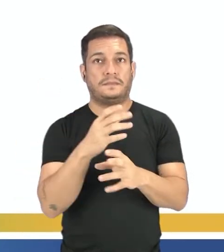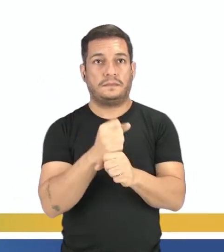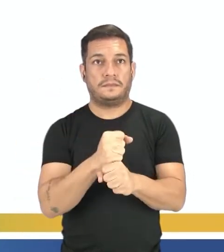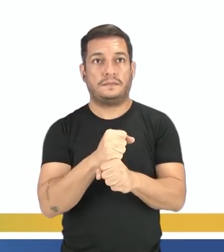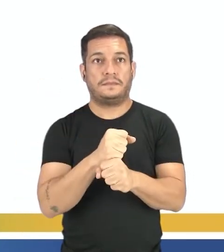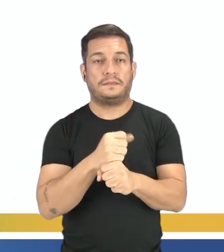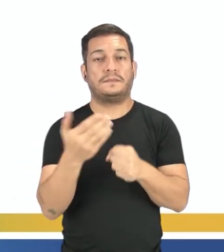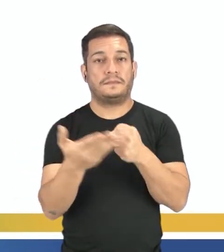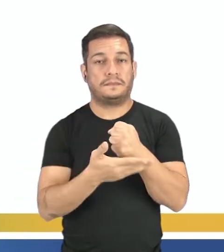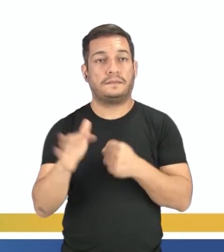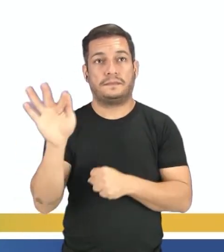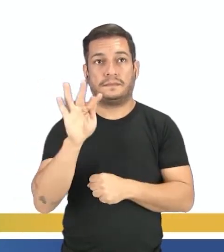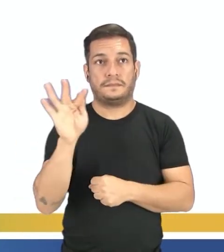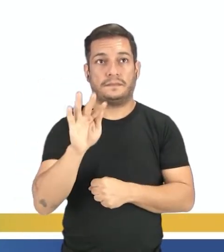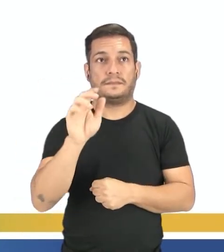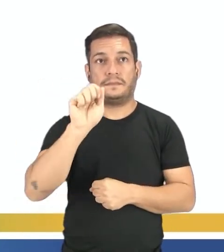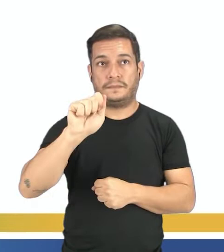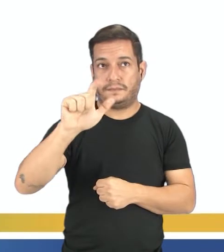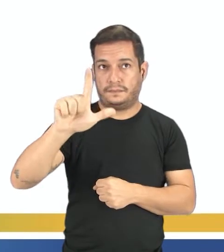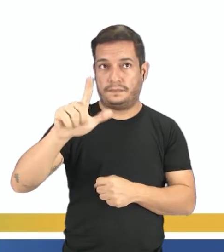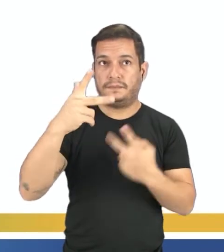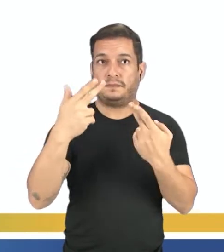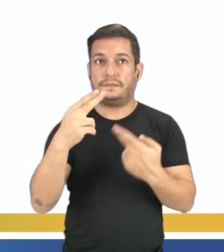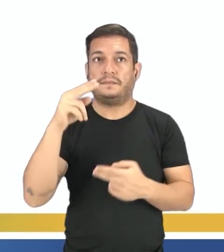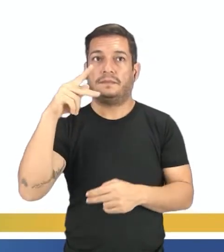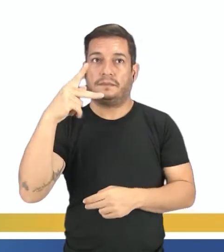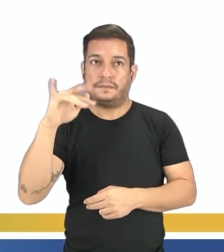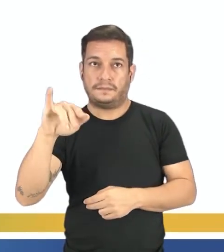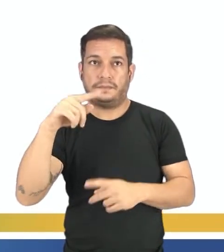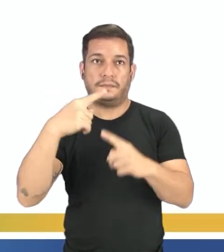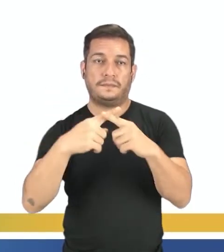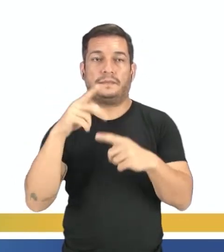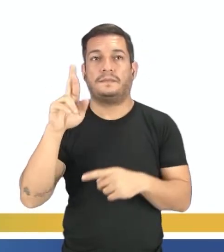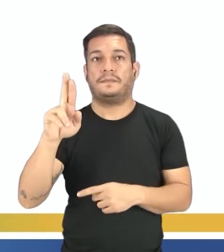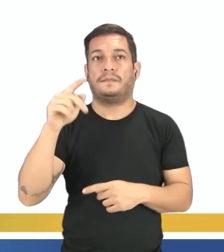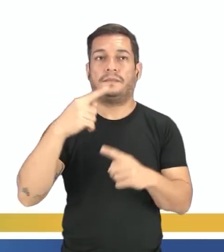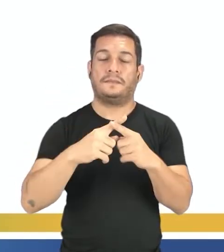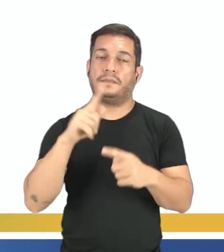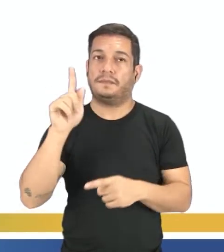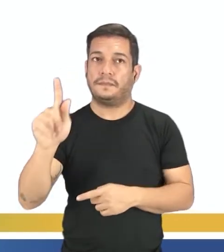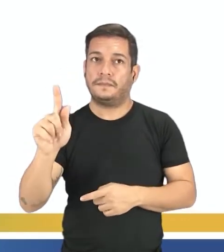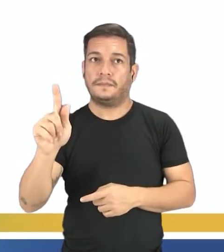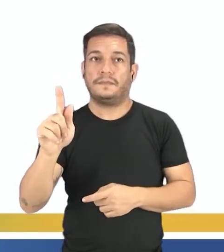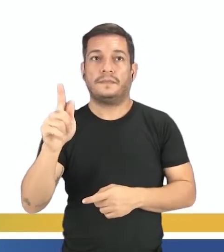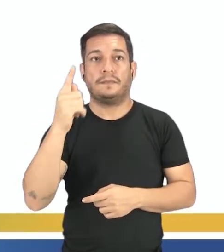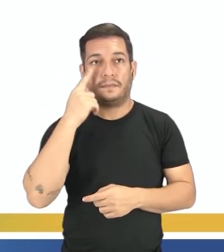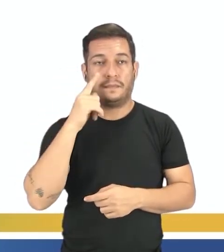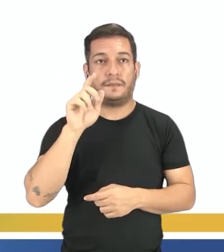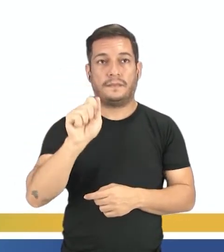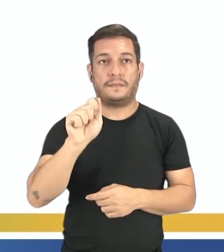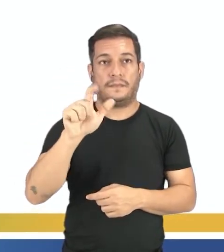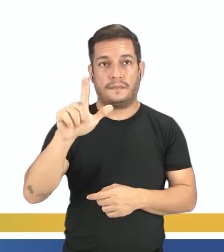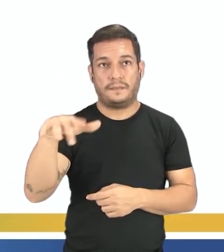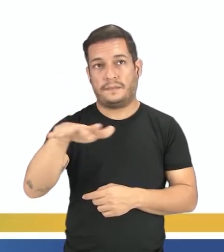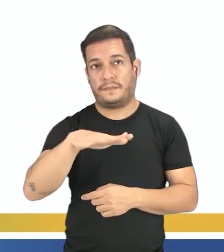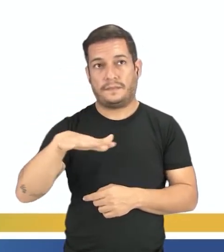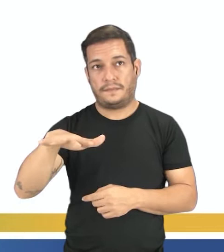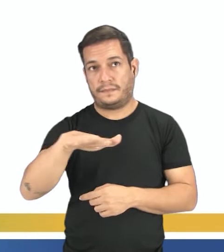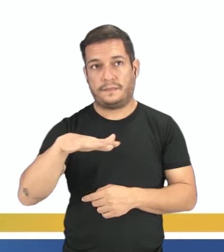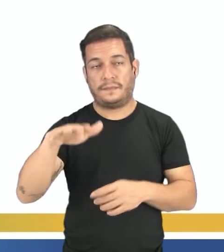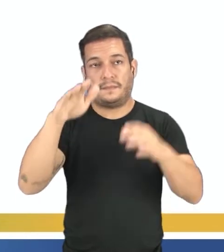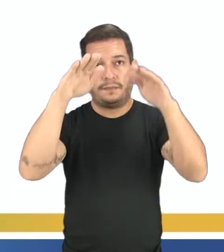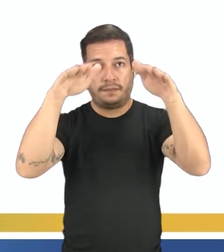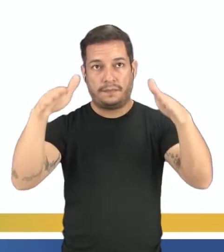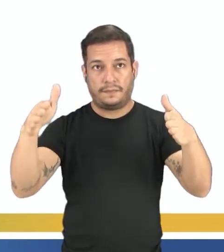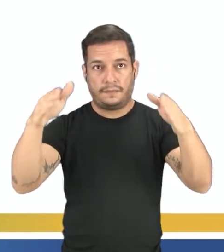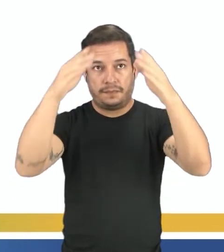da fórmula. AL é igual a π vezes R vezes G, onde a L representa a área